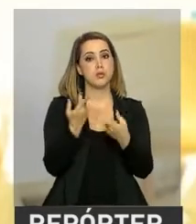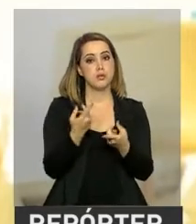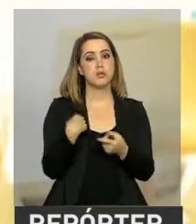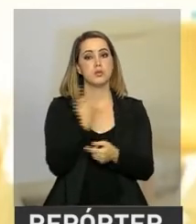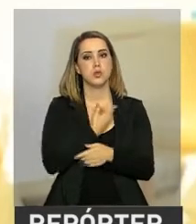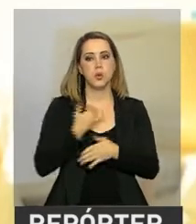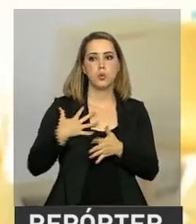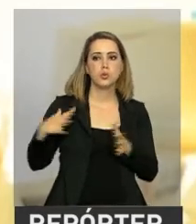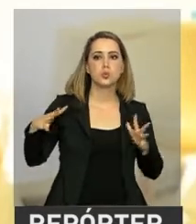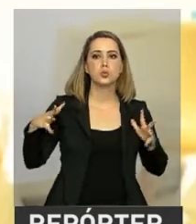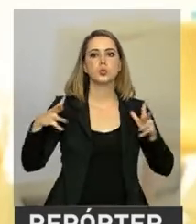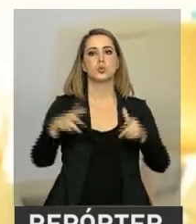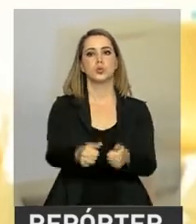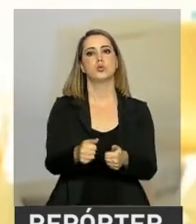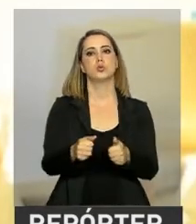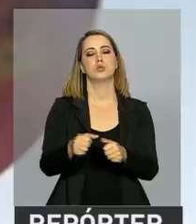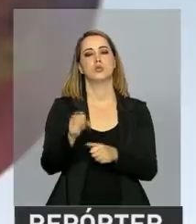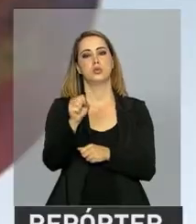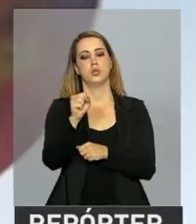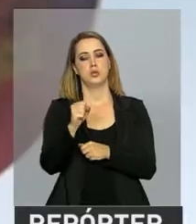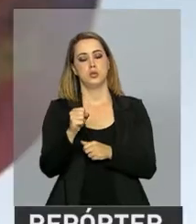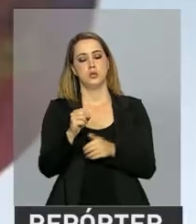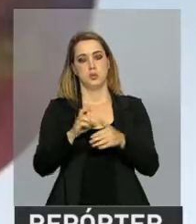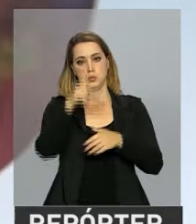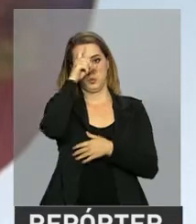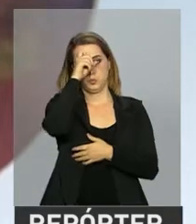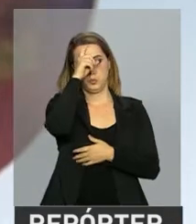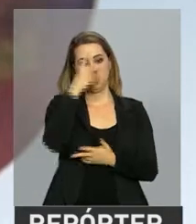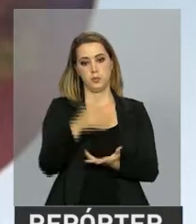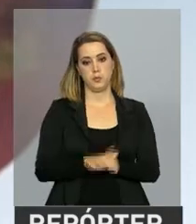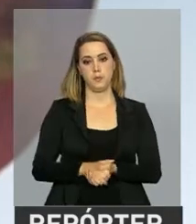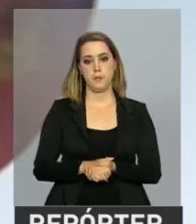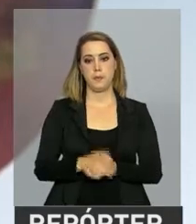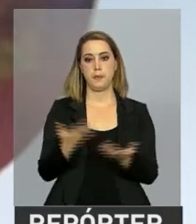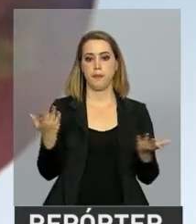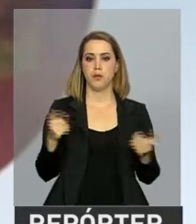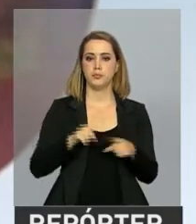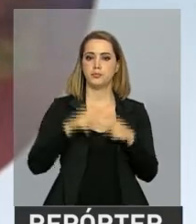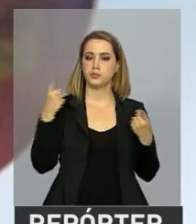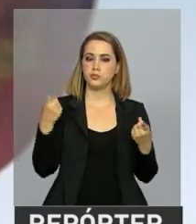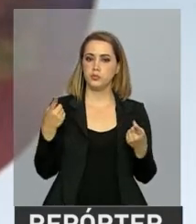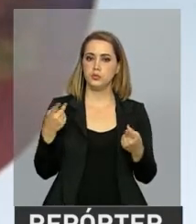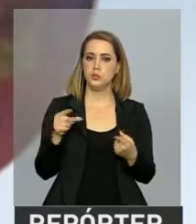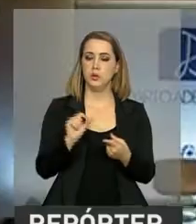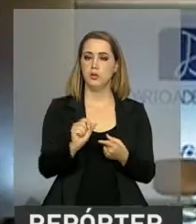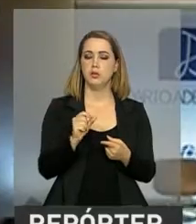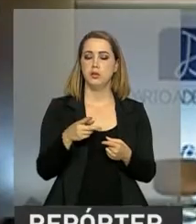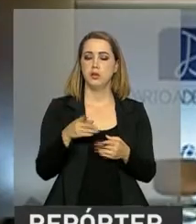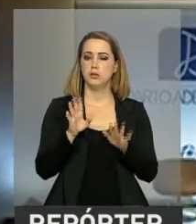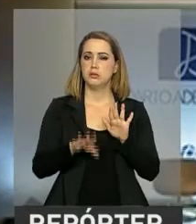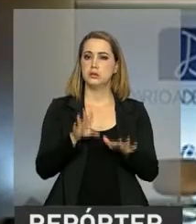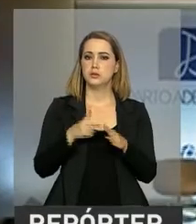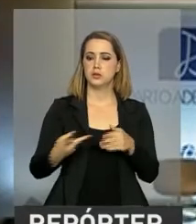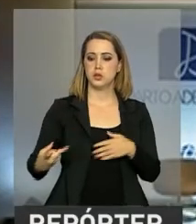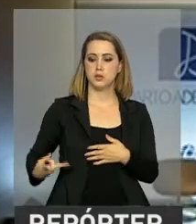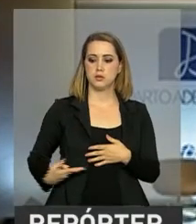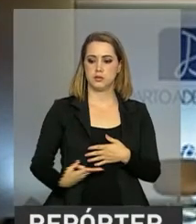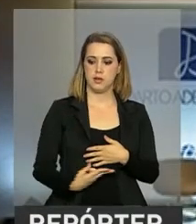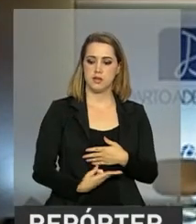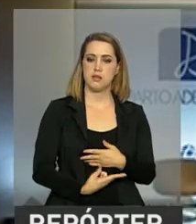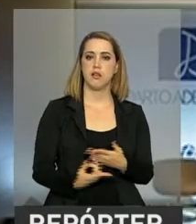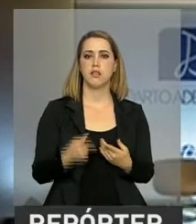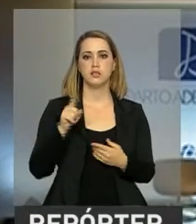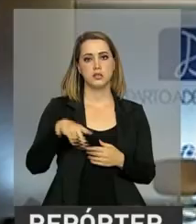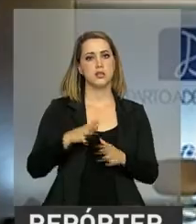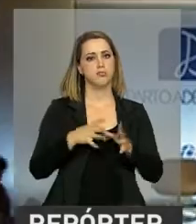para todo o sistema de saúde suplementar. Embora a taxa de cesárea seja maior na rede privada, os números também preocupam